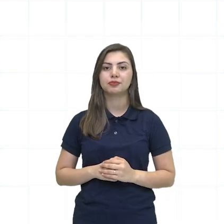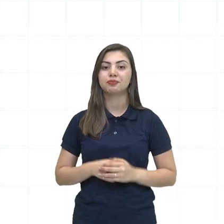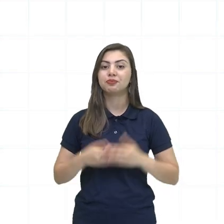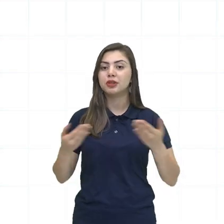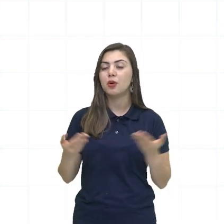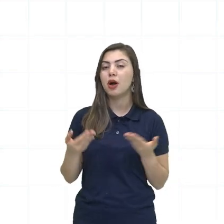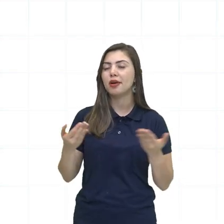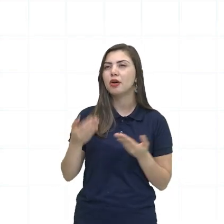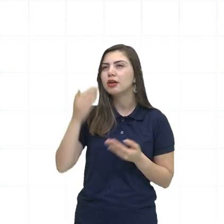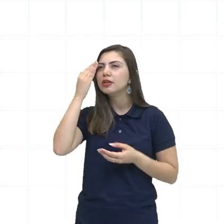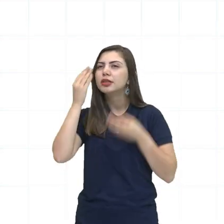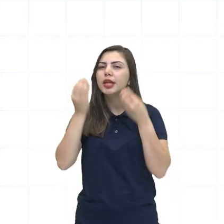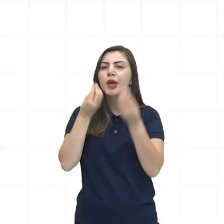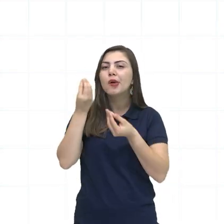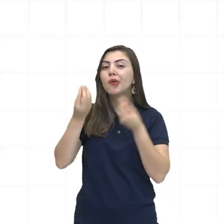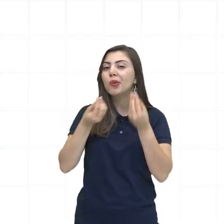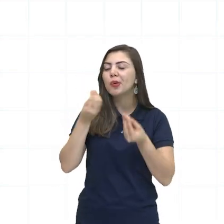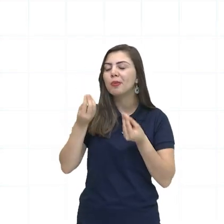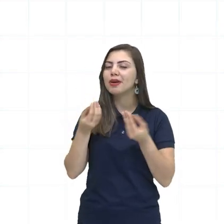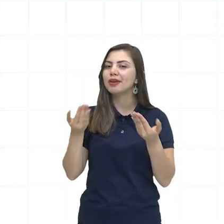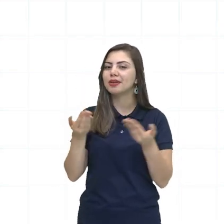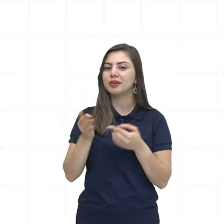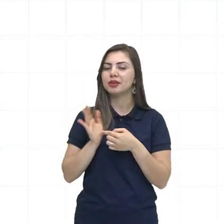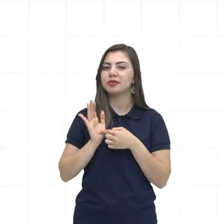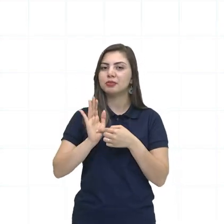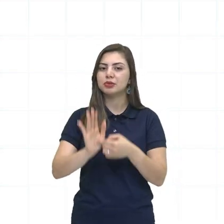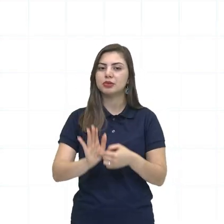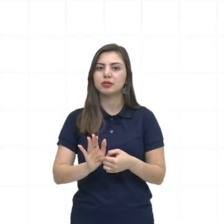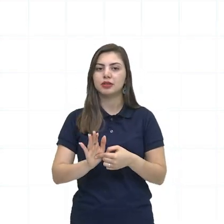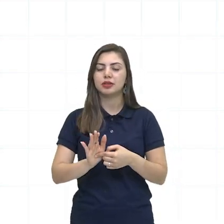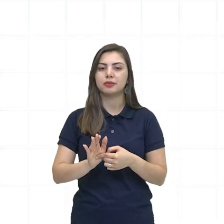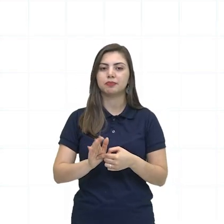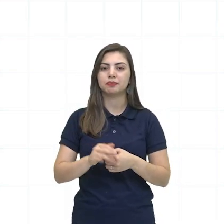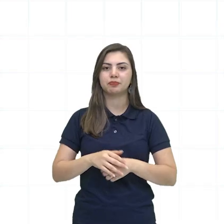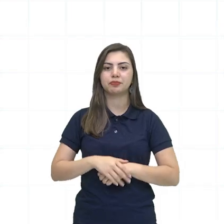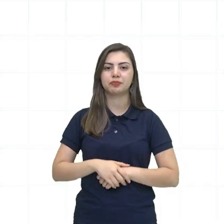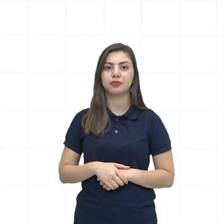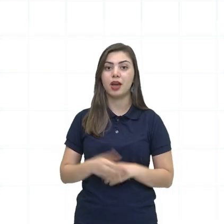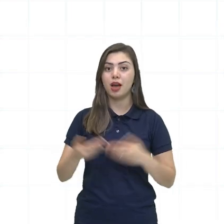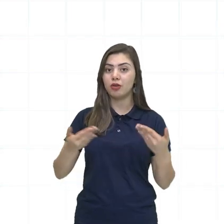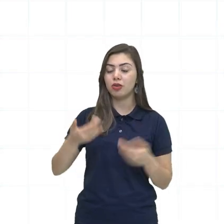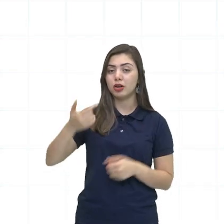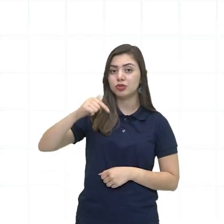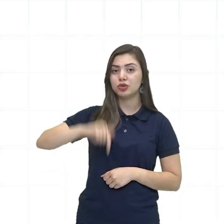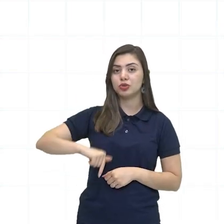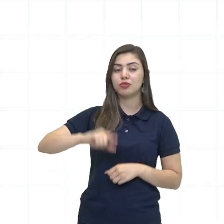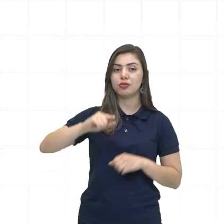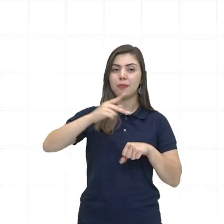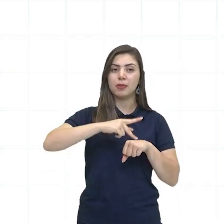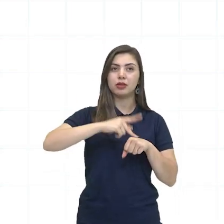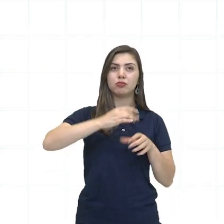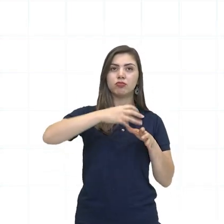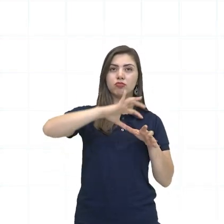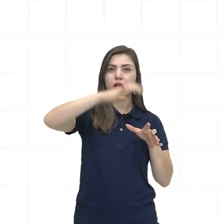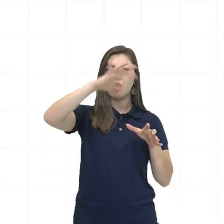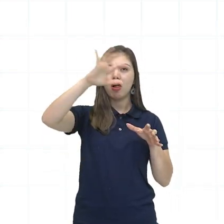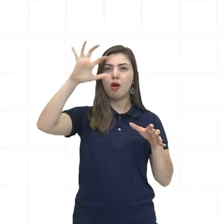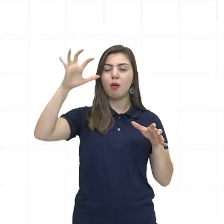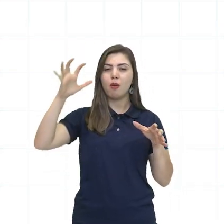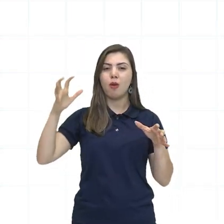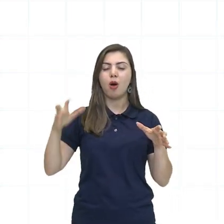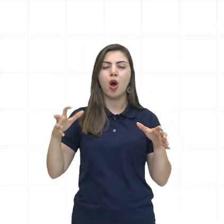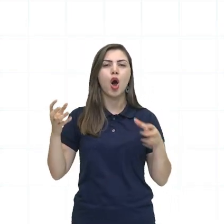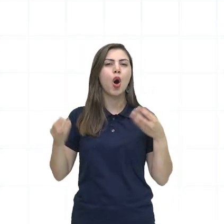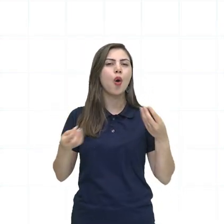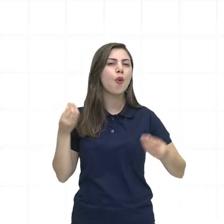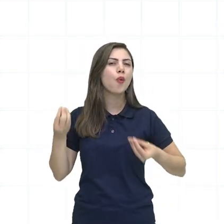gente ver mais ou menos como acontecia, vamos voltar para a nossa caverna, para a gente identificar como que acontecia, como